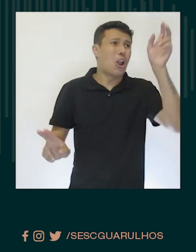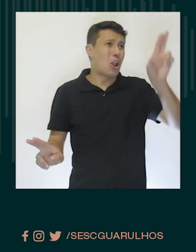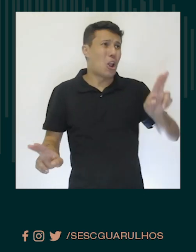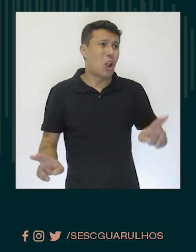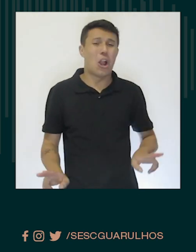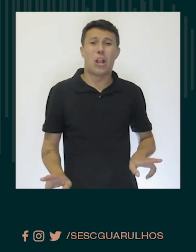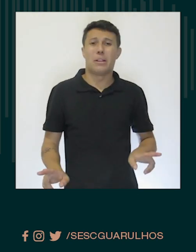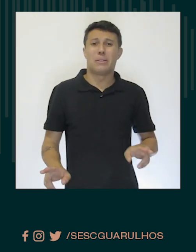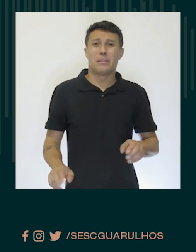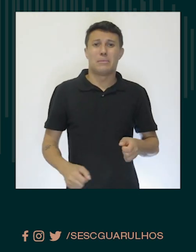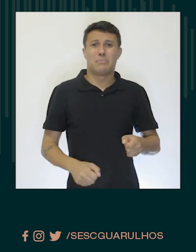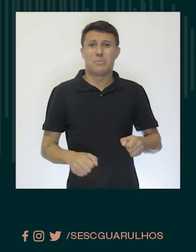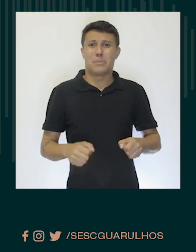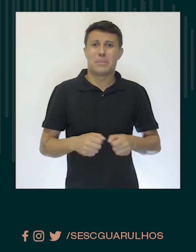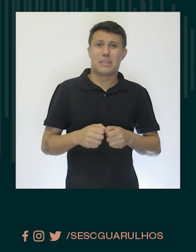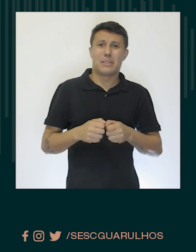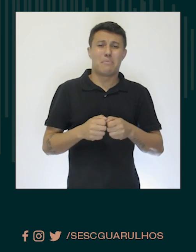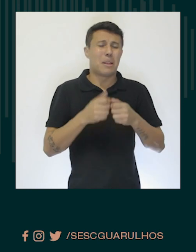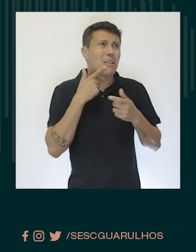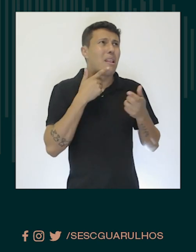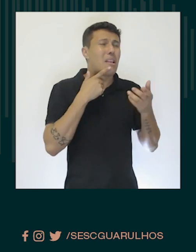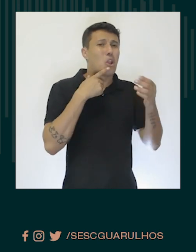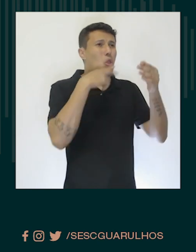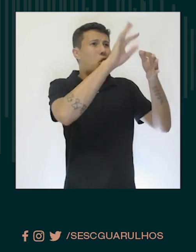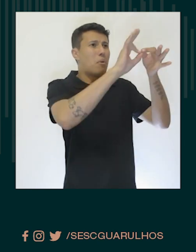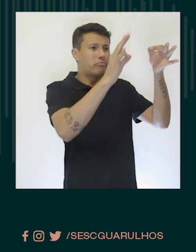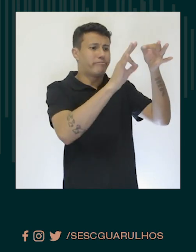fio, colocar artistas de Guarulhos e aí